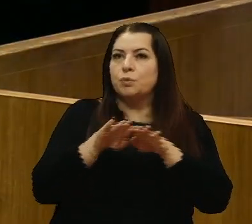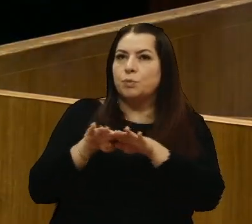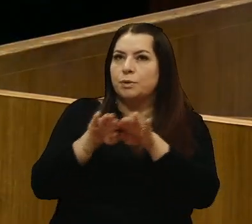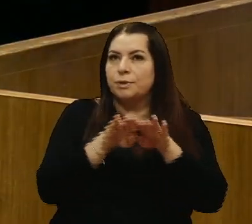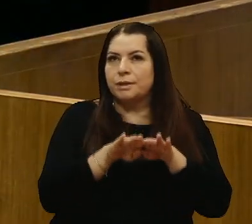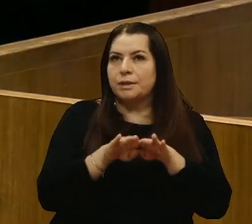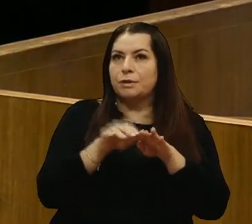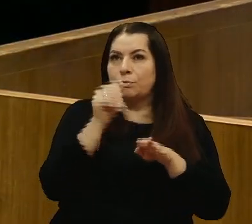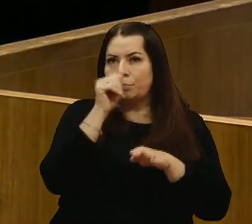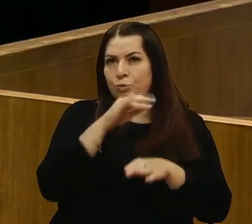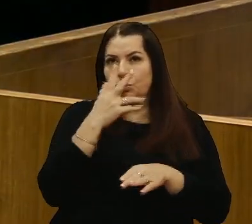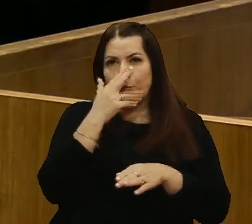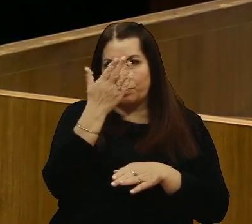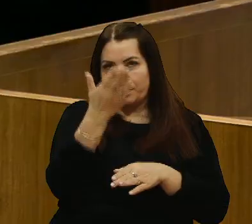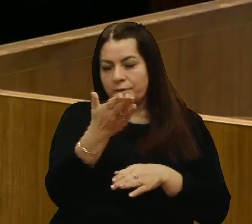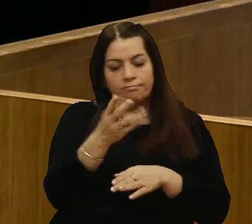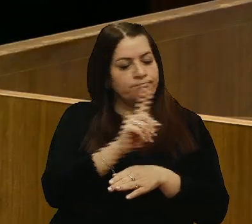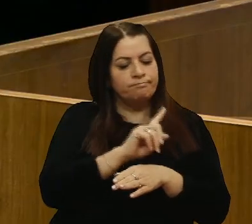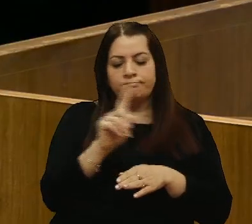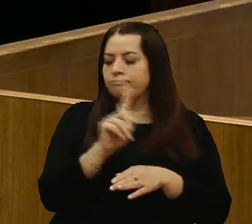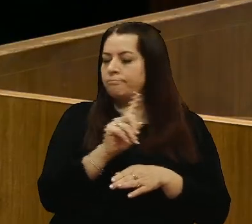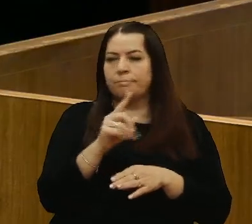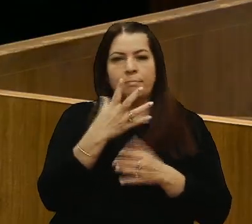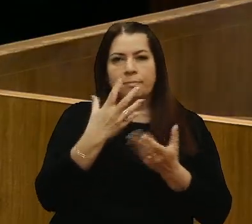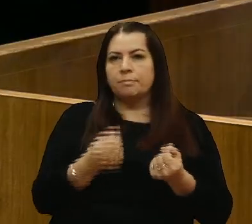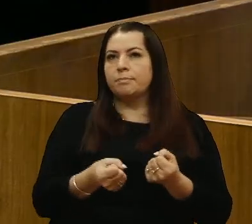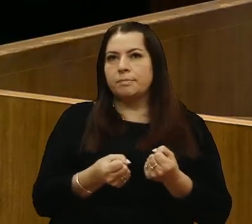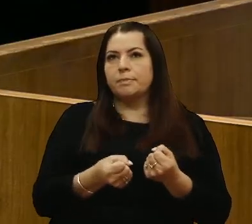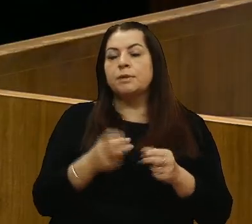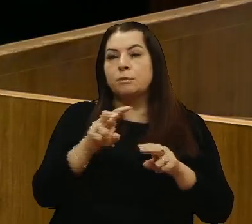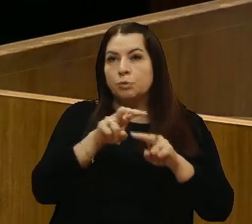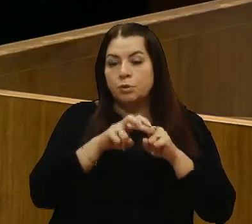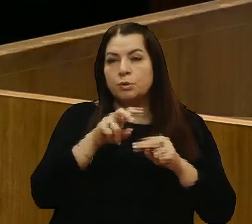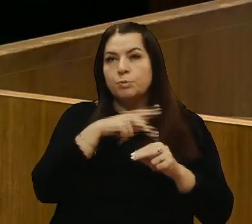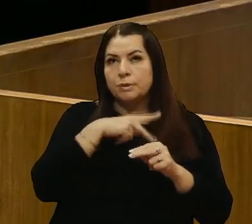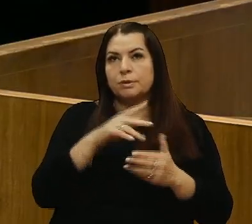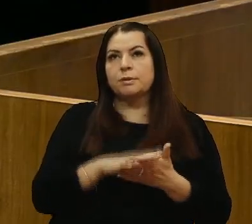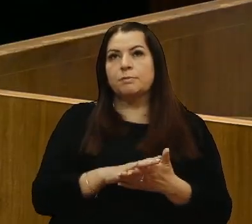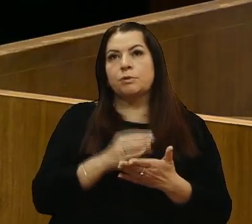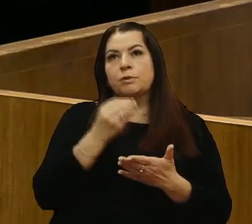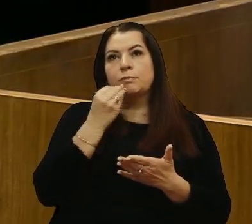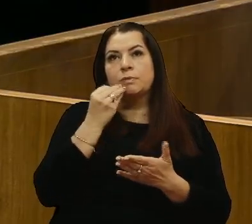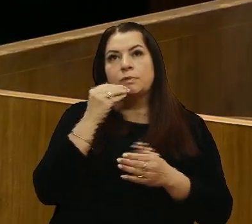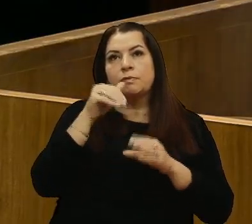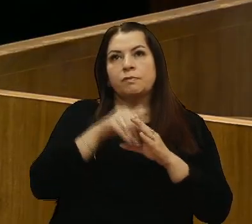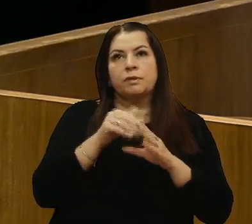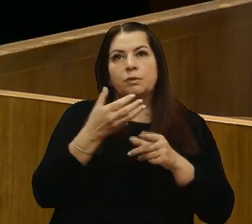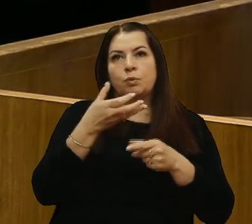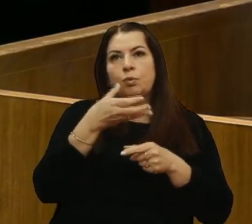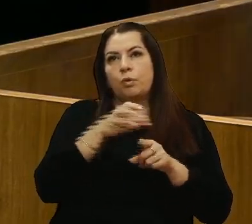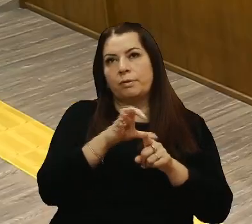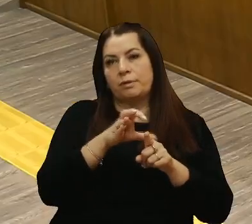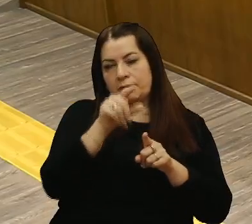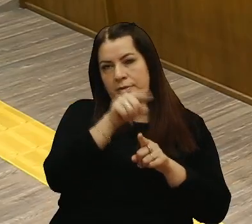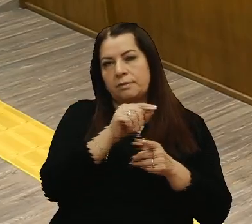e absurdos como esse não serão mais tolerados. Por isso, senhor presidente, obviamente, votaremos contrários. Obrigada. Obrigado, vereador Andressa.